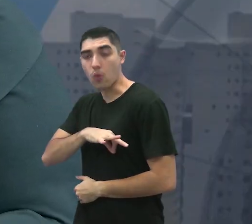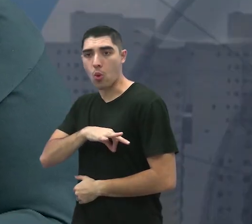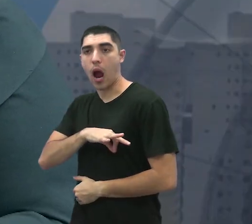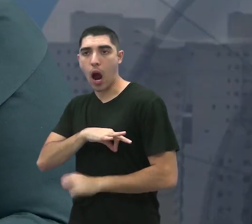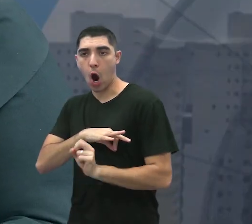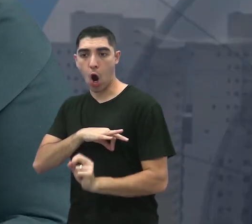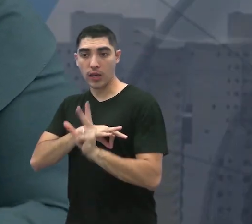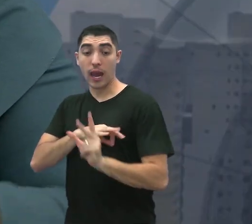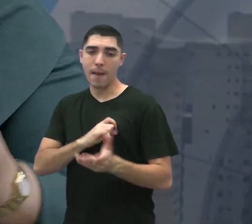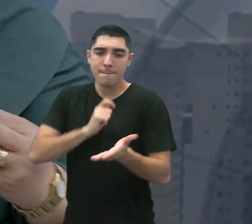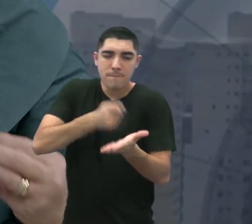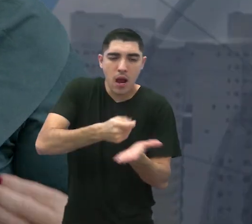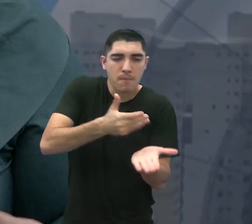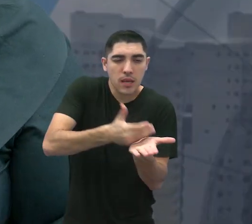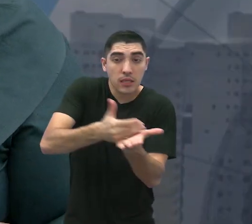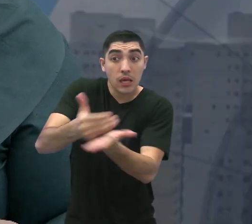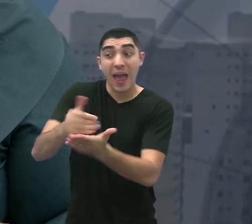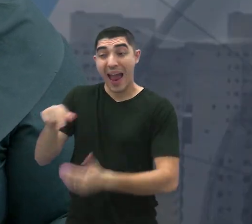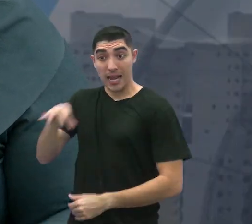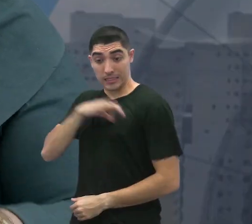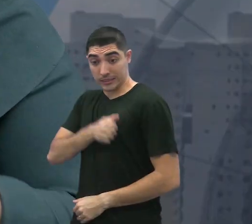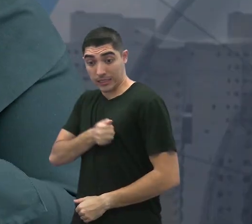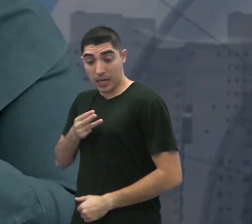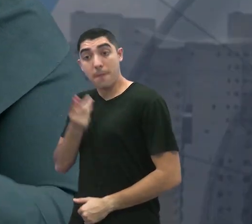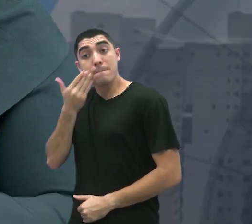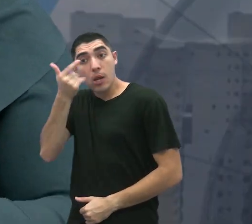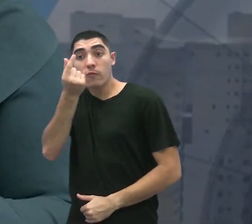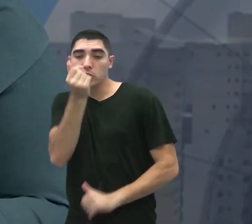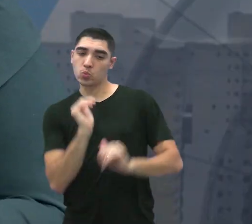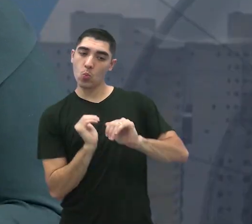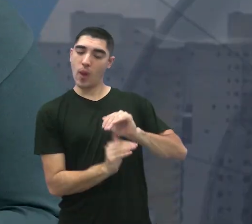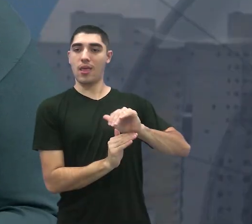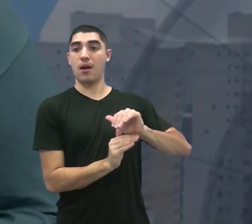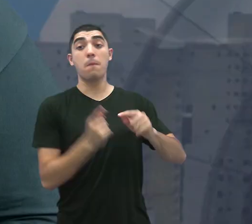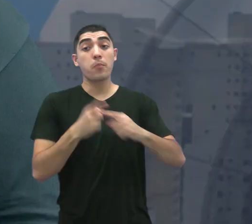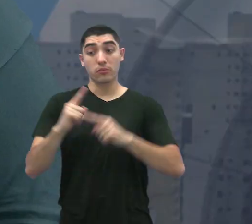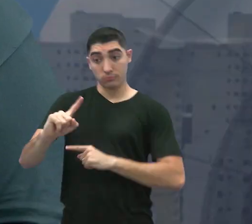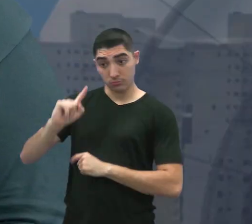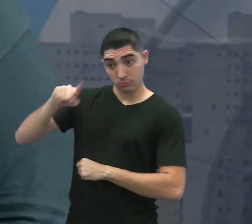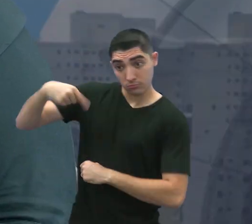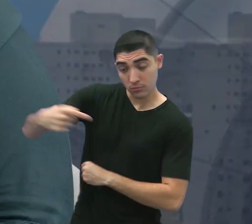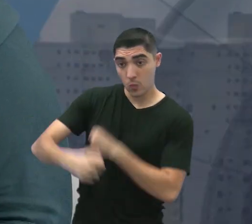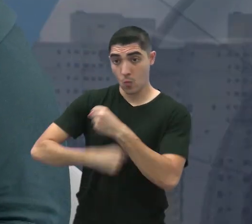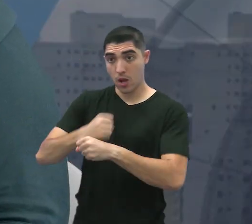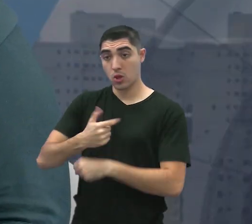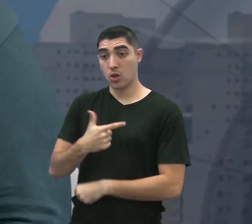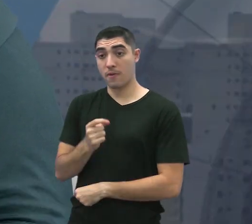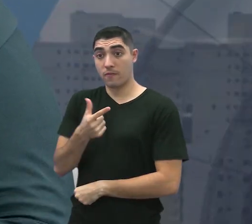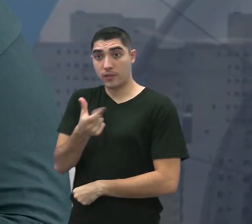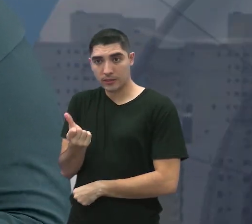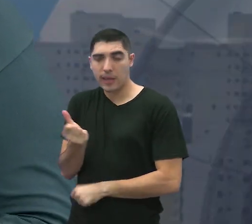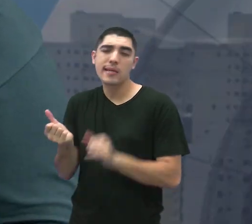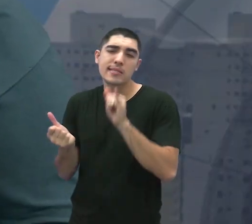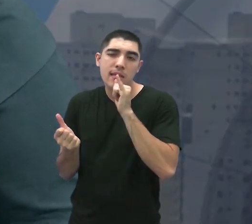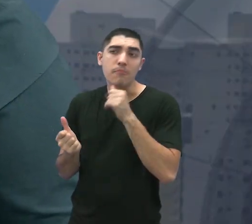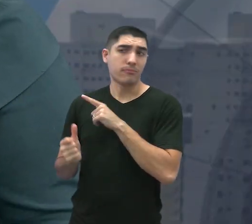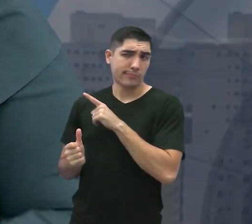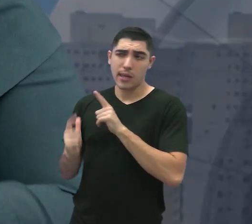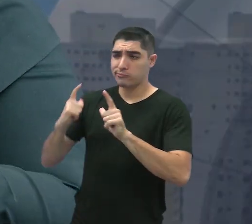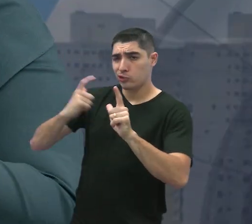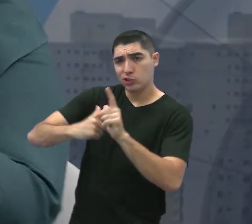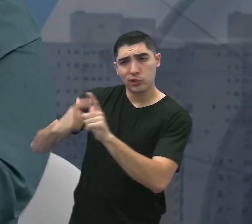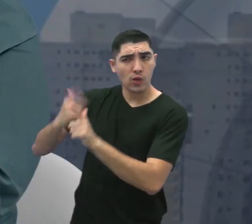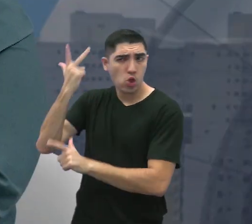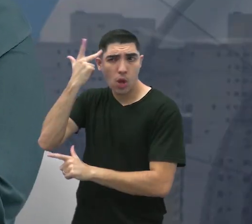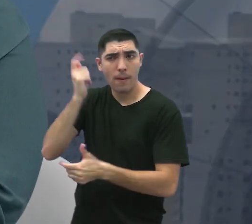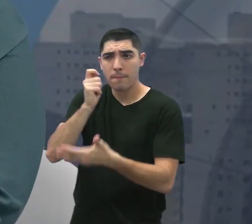do 13º para uma reserva de emergência. Porque chega 2026, além das dívidas, né, professor, que nos aguardam,